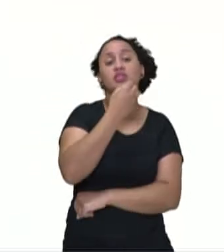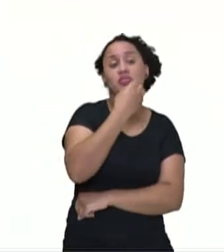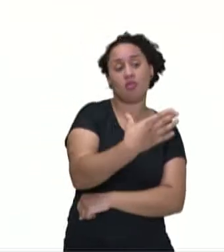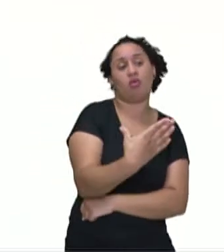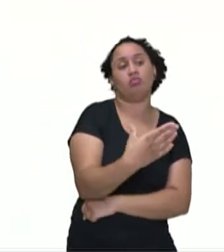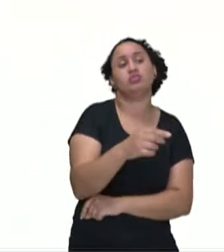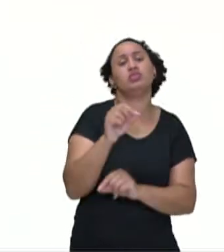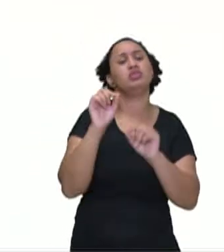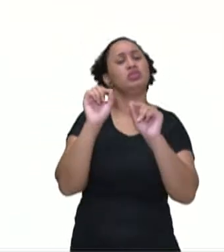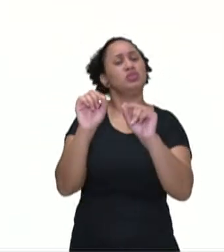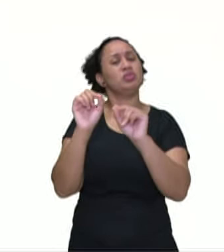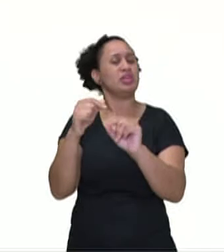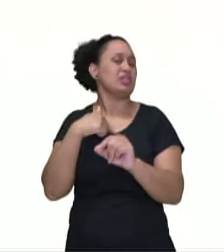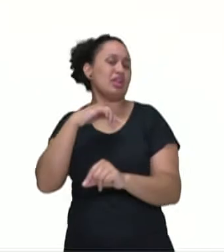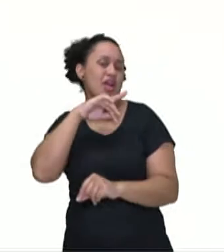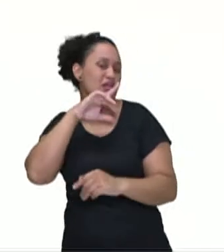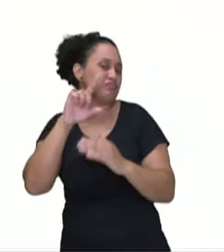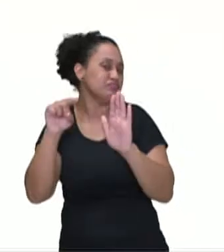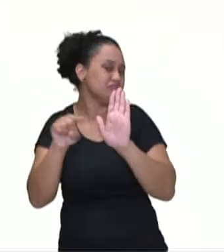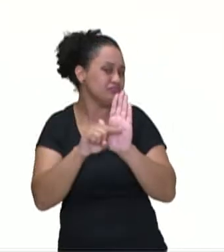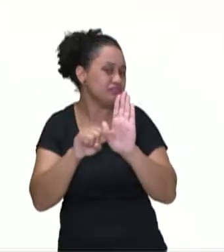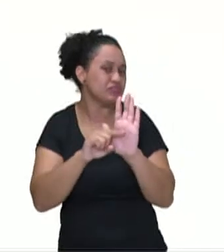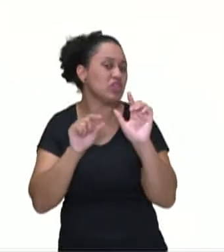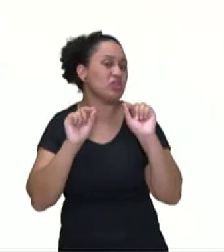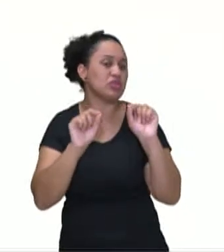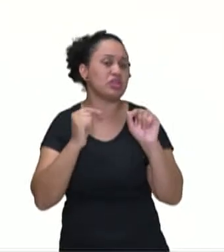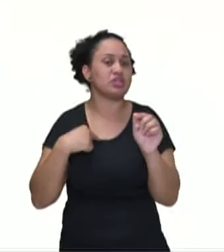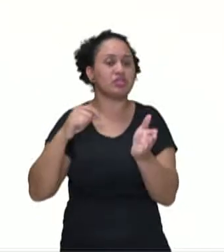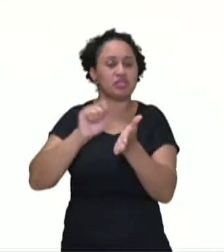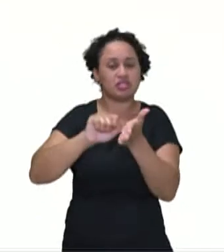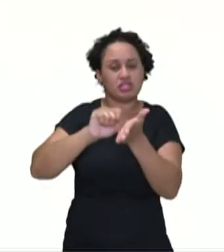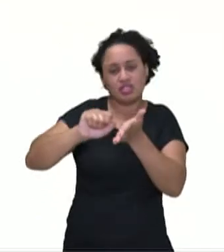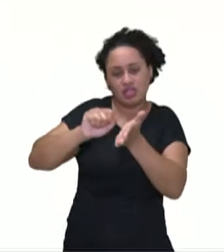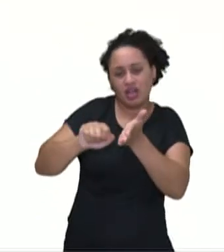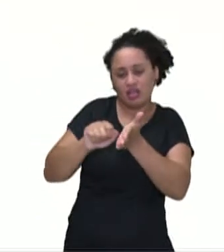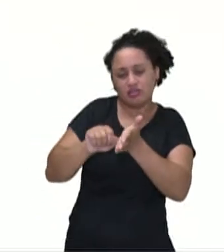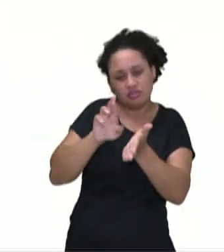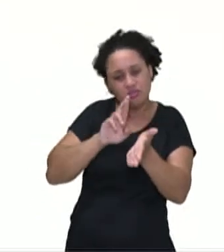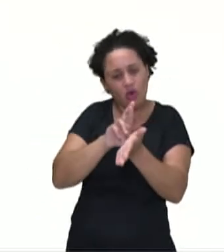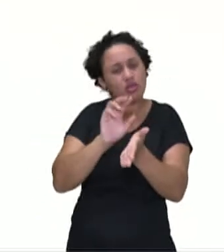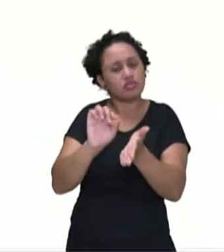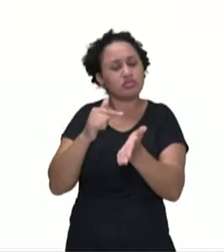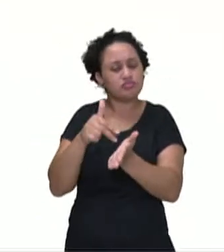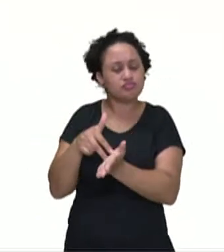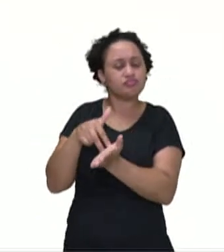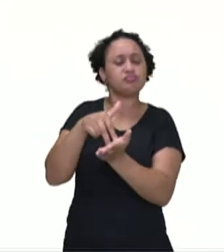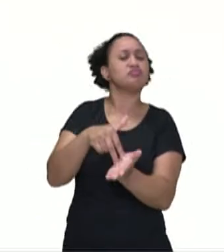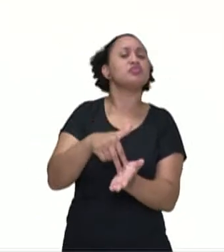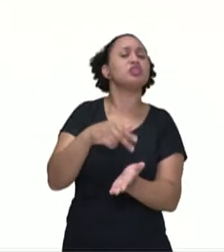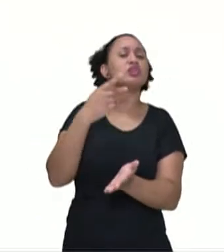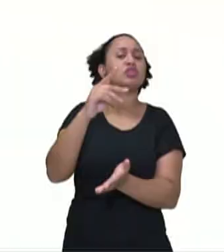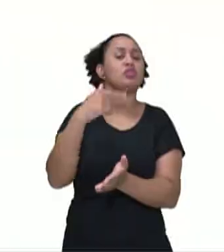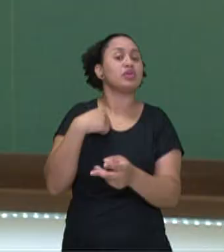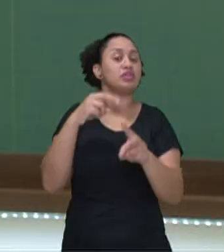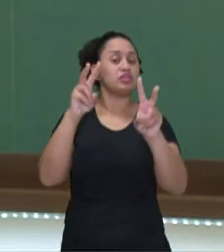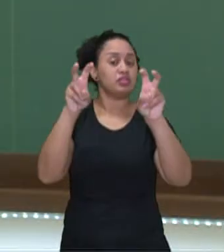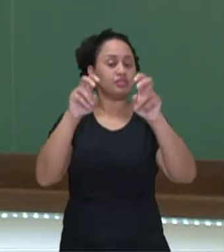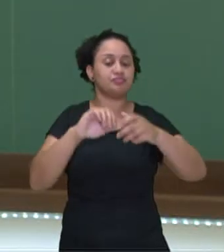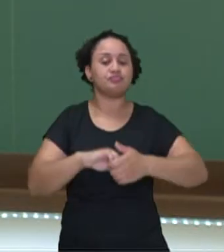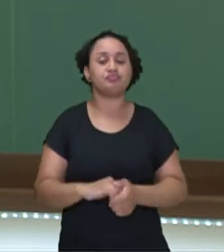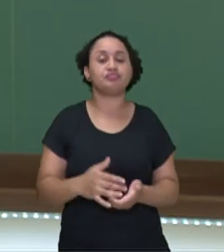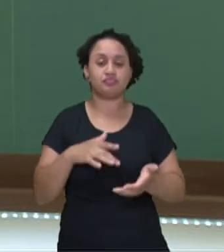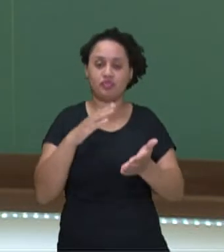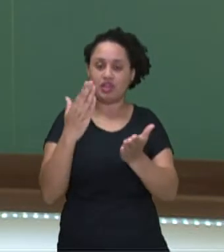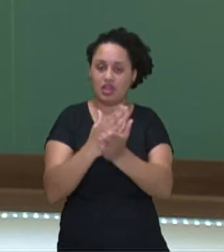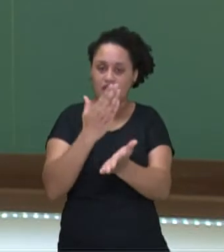e quais seriam os pontos negativos? Escreva um parágrafo se posicionando sobre esse tema. Então, eu quero que você